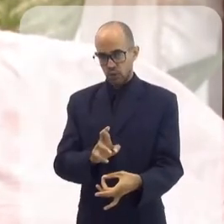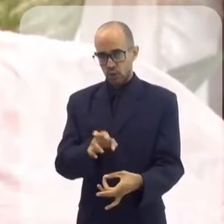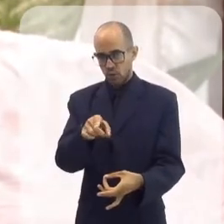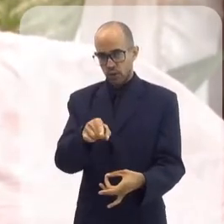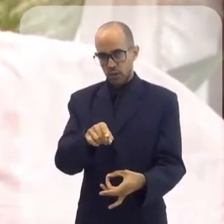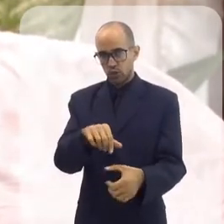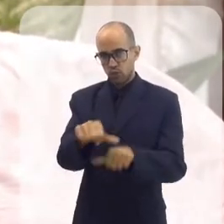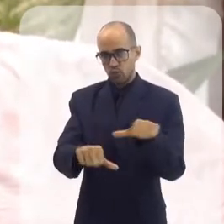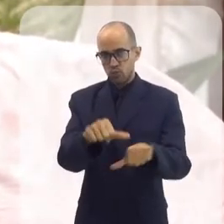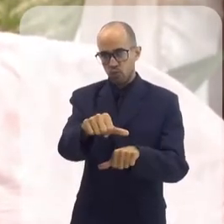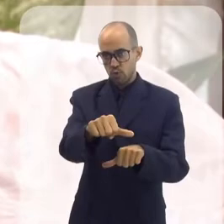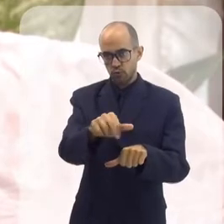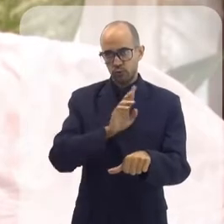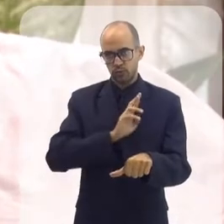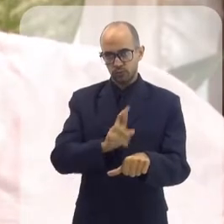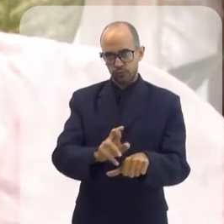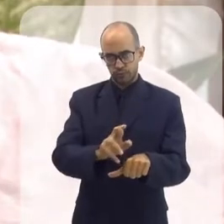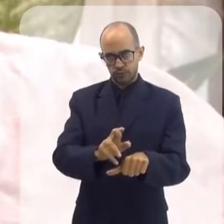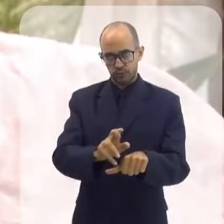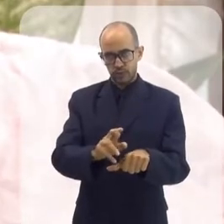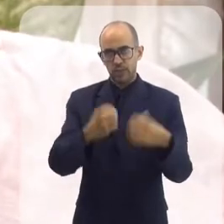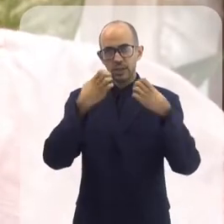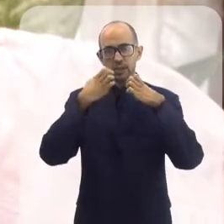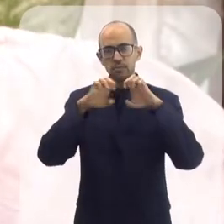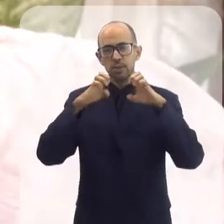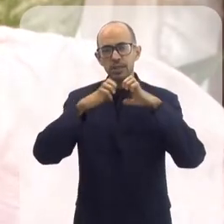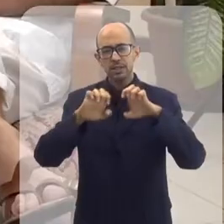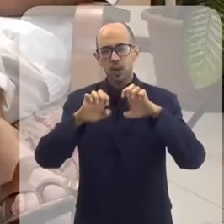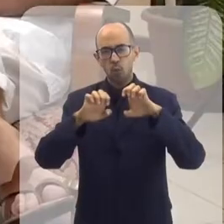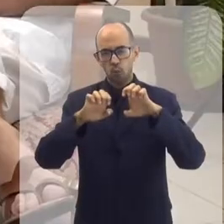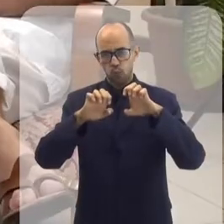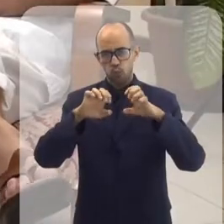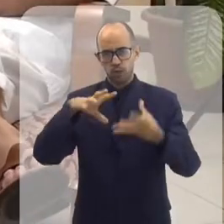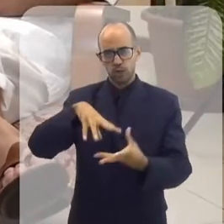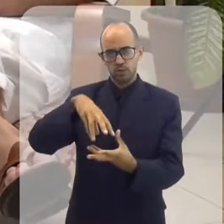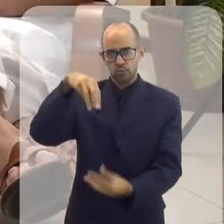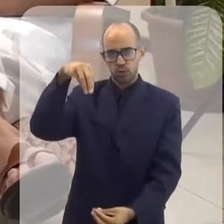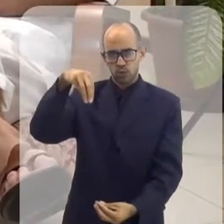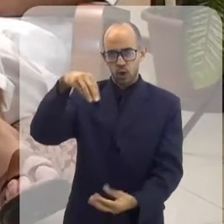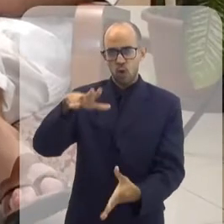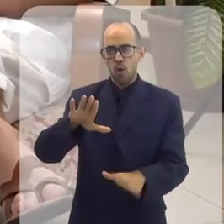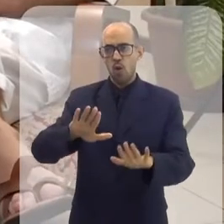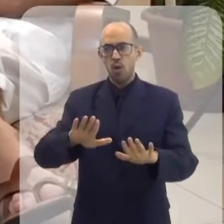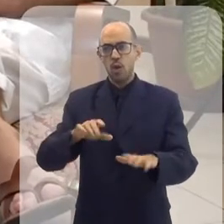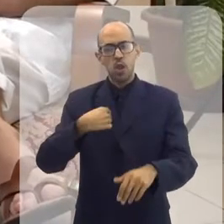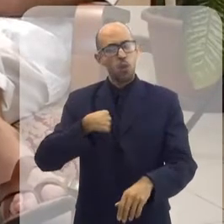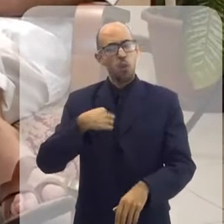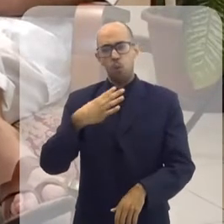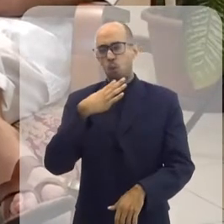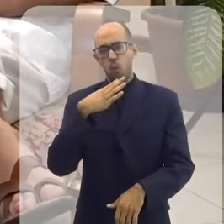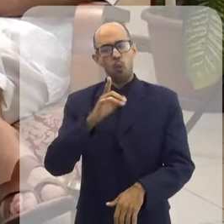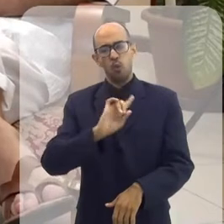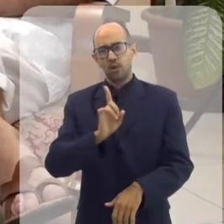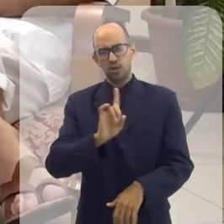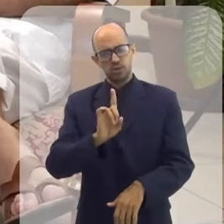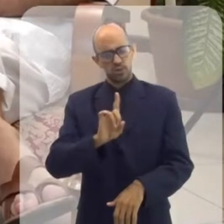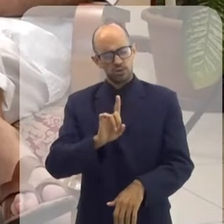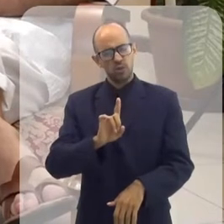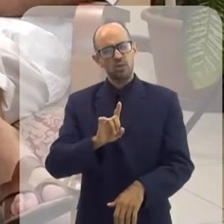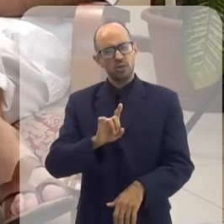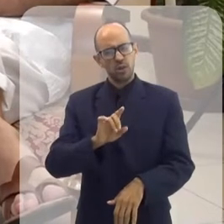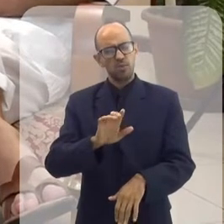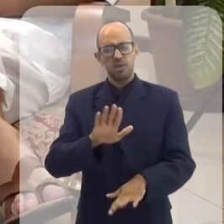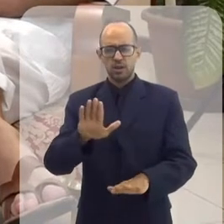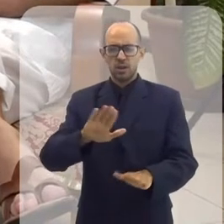essas religiões ou essas expressões da espiritualidade eu não conheço sinceramente no zelo você sabe que eu me dedico ao